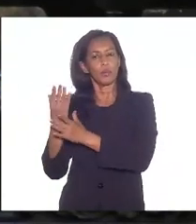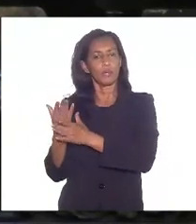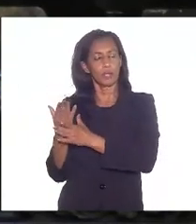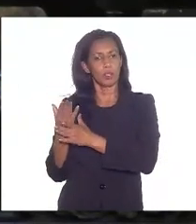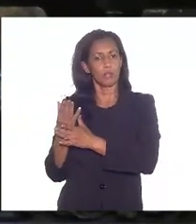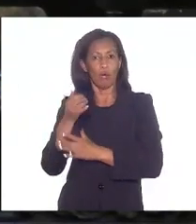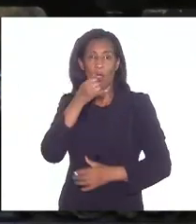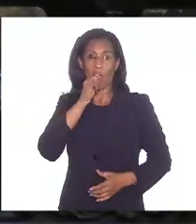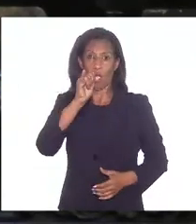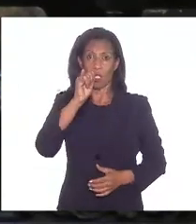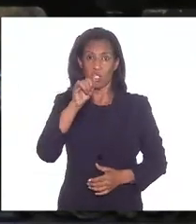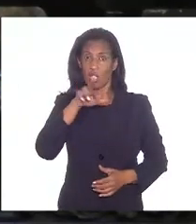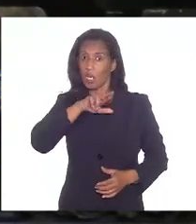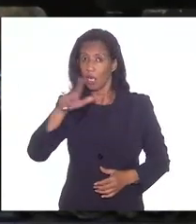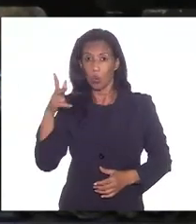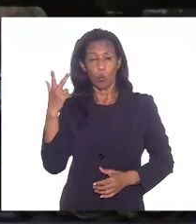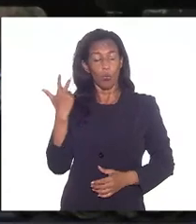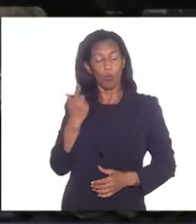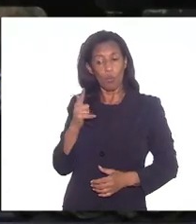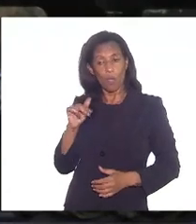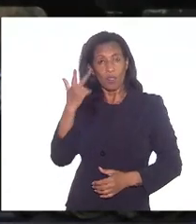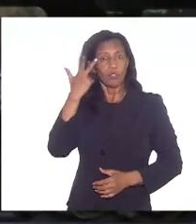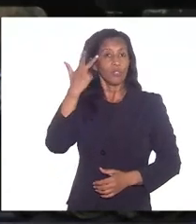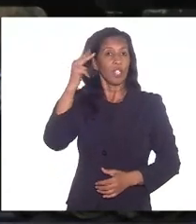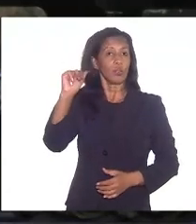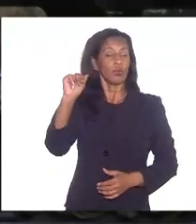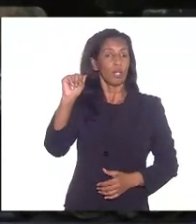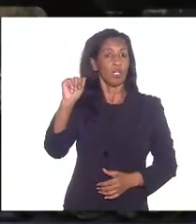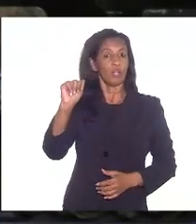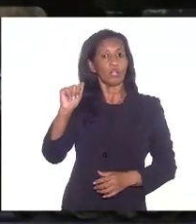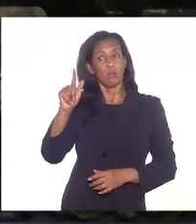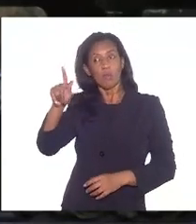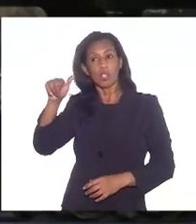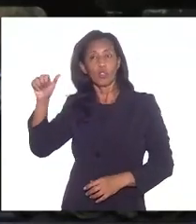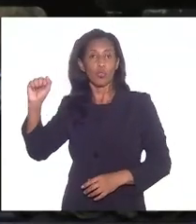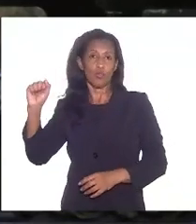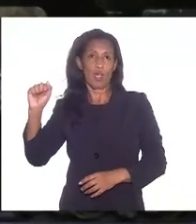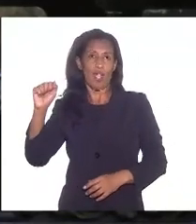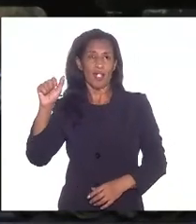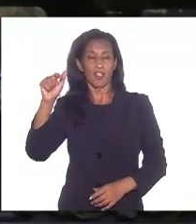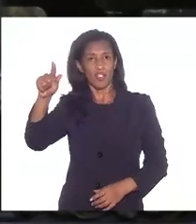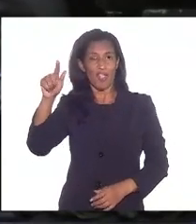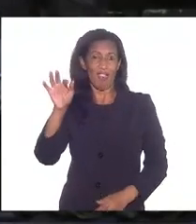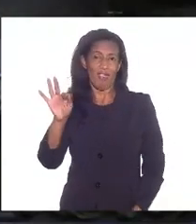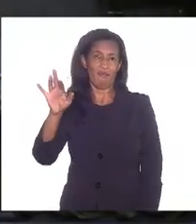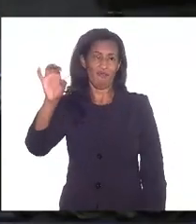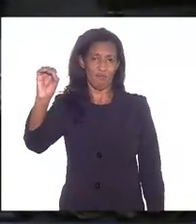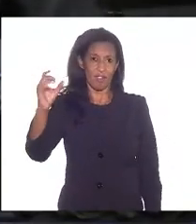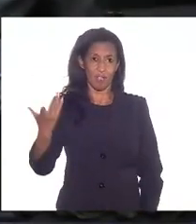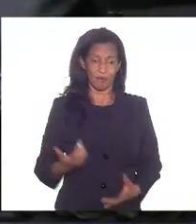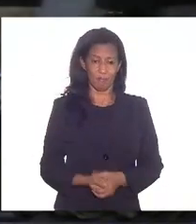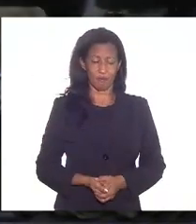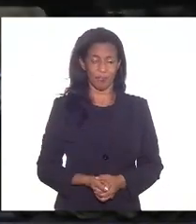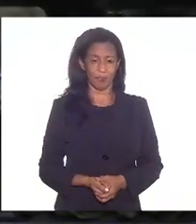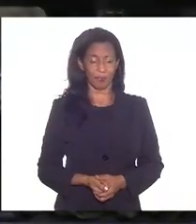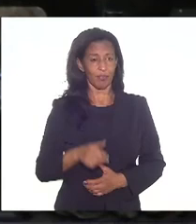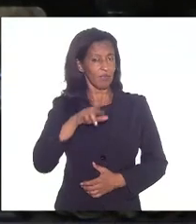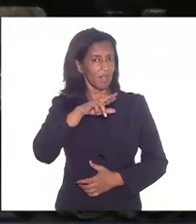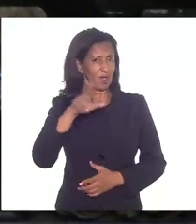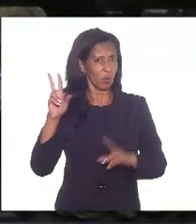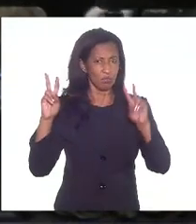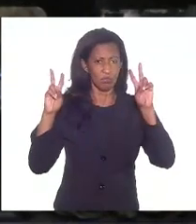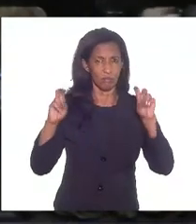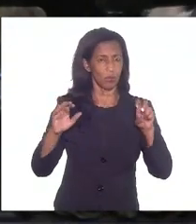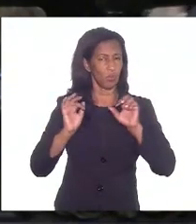será produzida energia não com gás natural, e sim com o gás liquefeito. Então, o tema não é